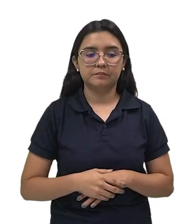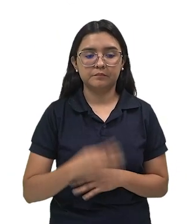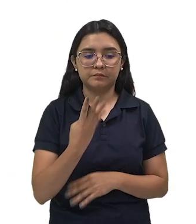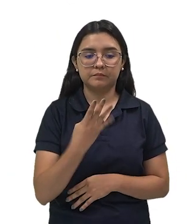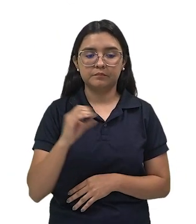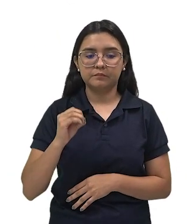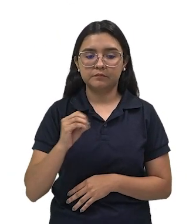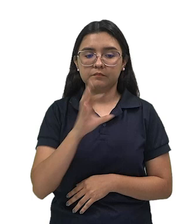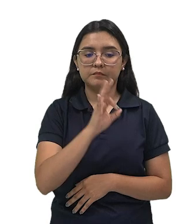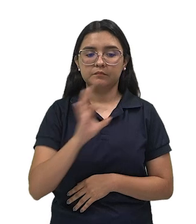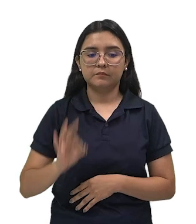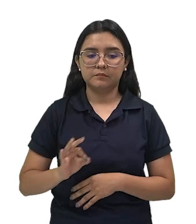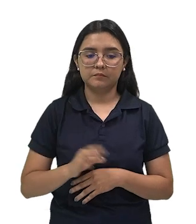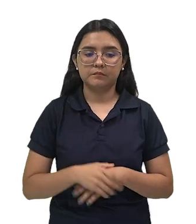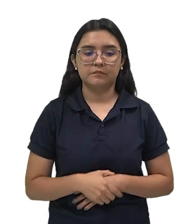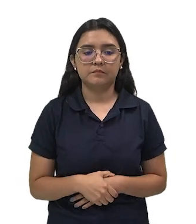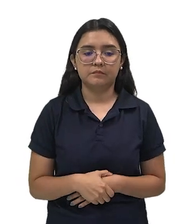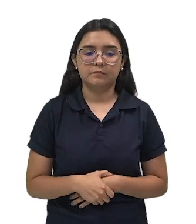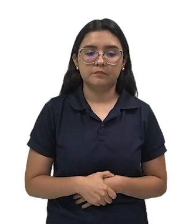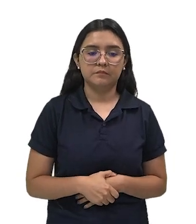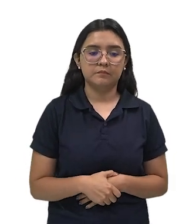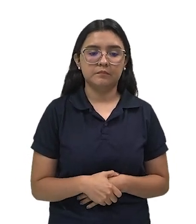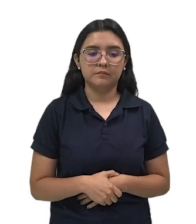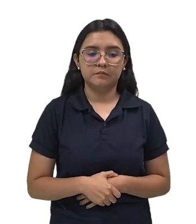40% de